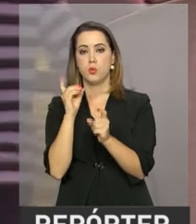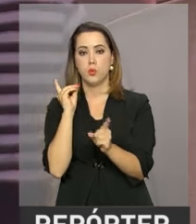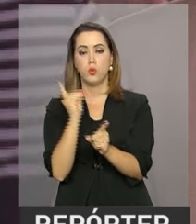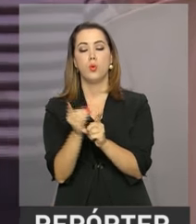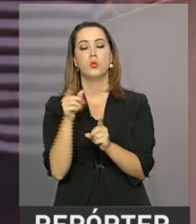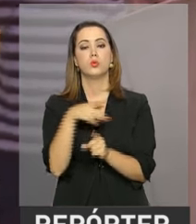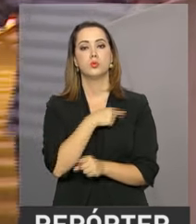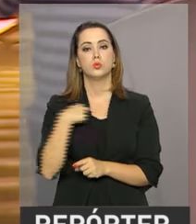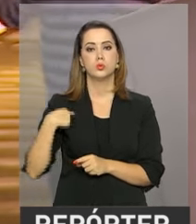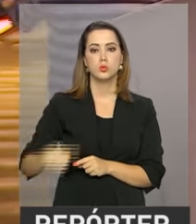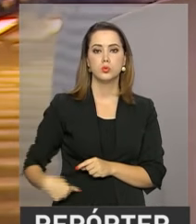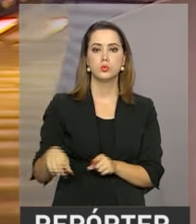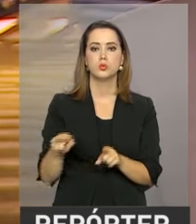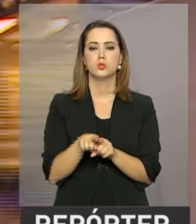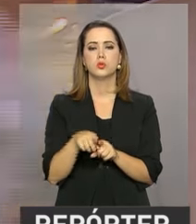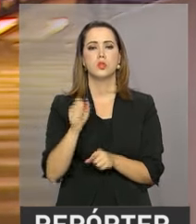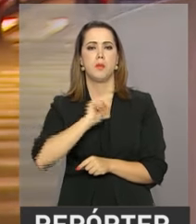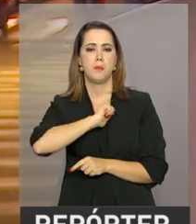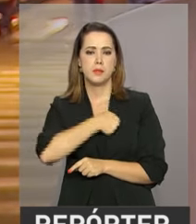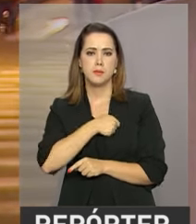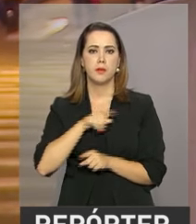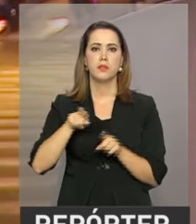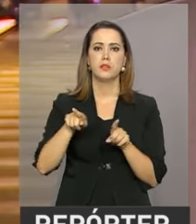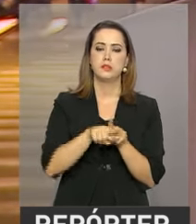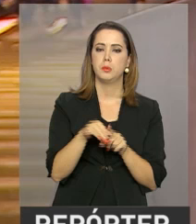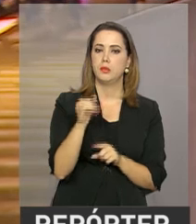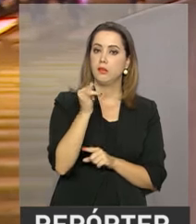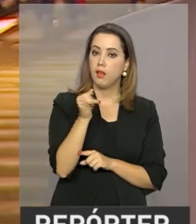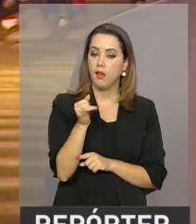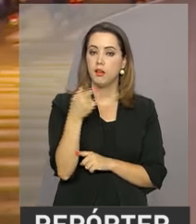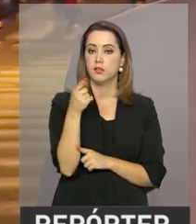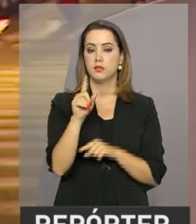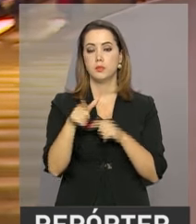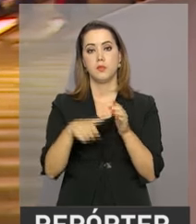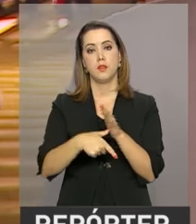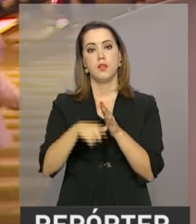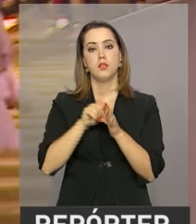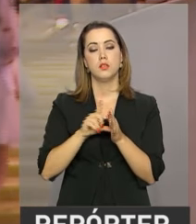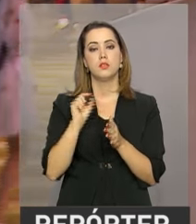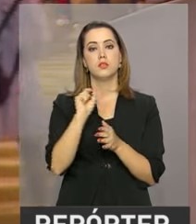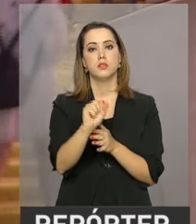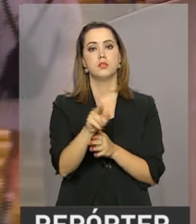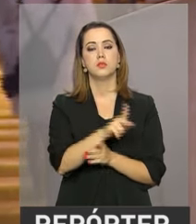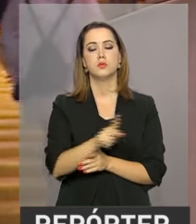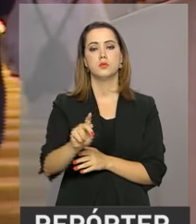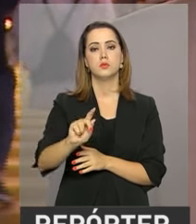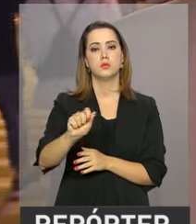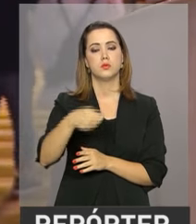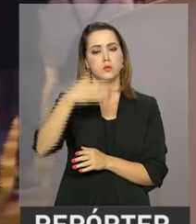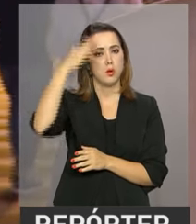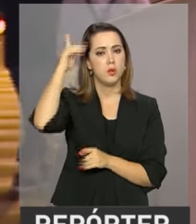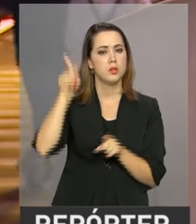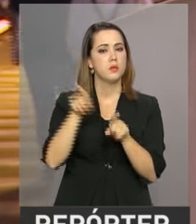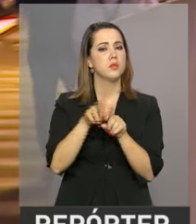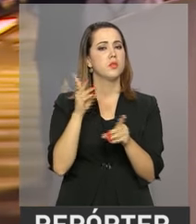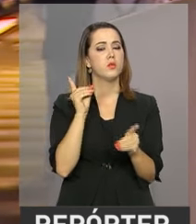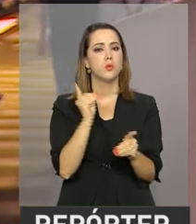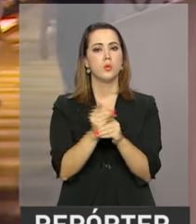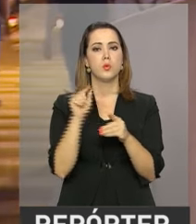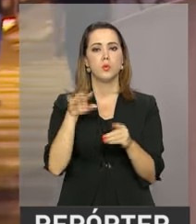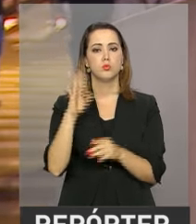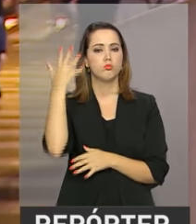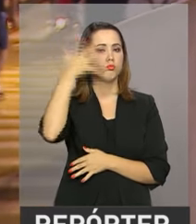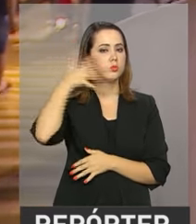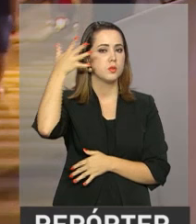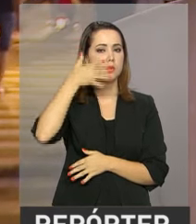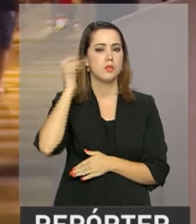de Itália e Espanha. Antes da cúpula, na cidade de Xangai, Michel Temer também participa de um seminário com